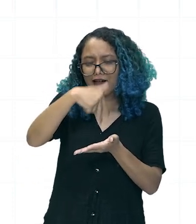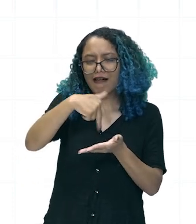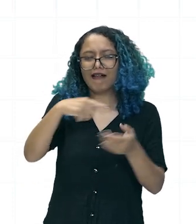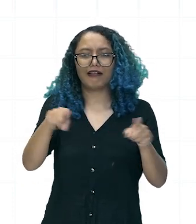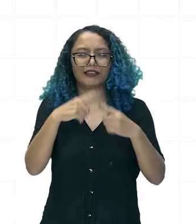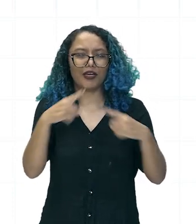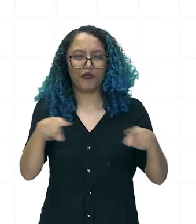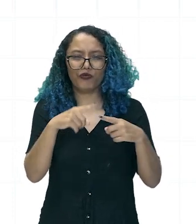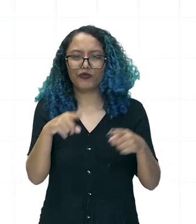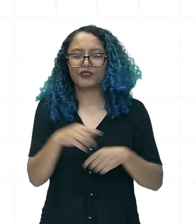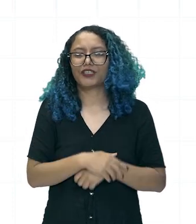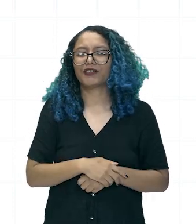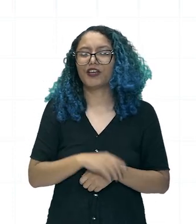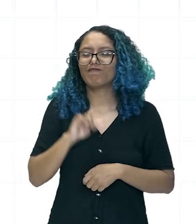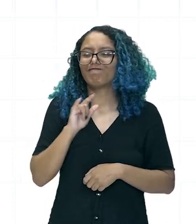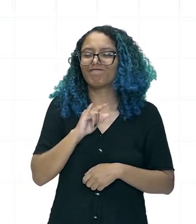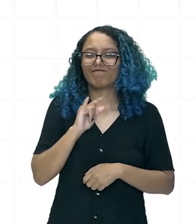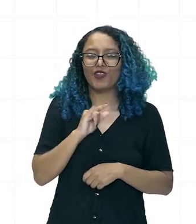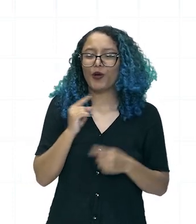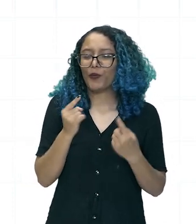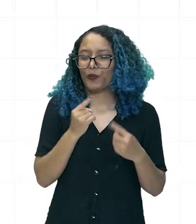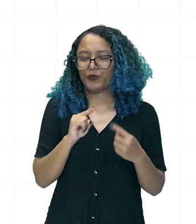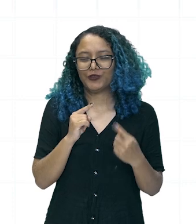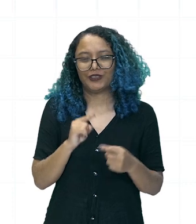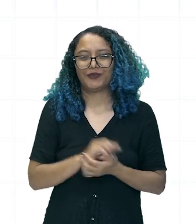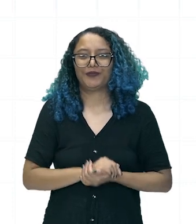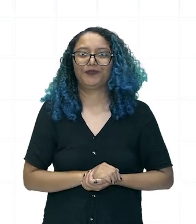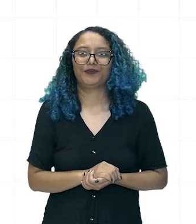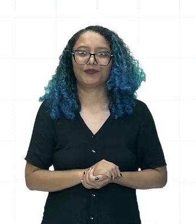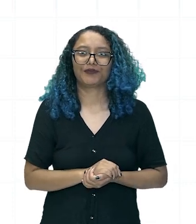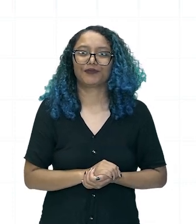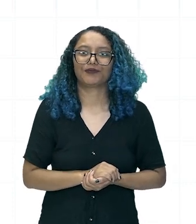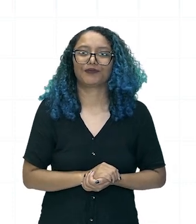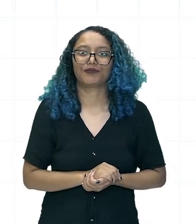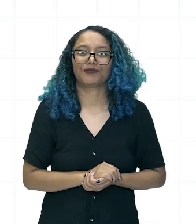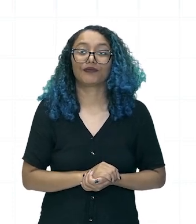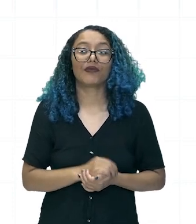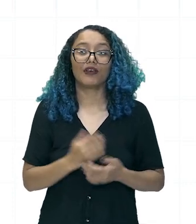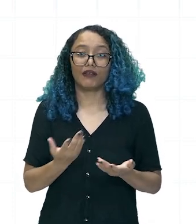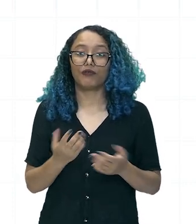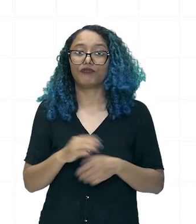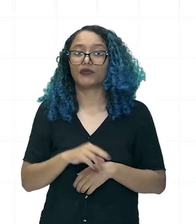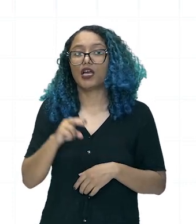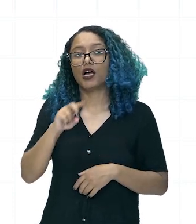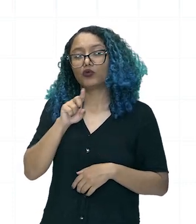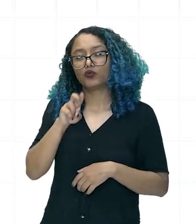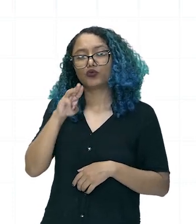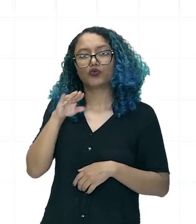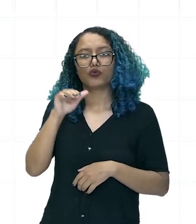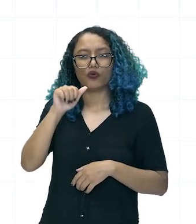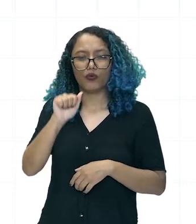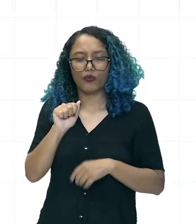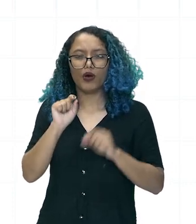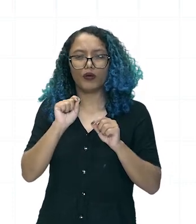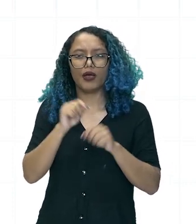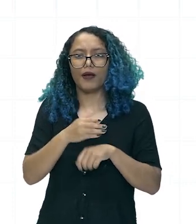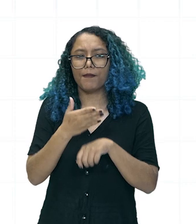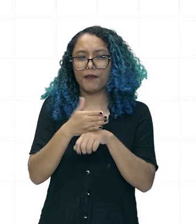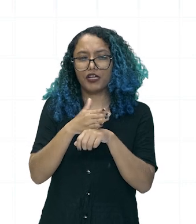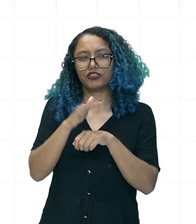flexibilidade, força, agilidade e coordenação também. Quando a gente se depara a primeira vez com o jump, o